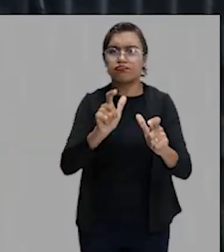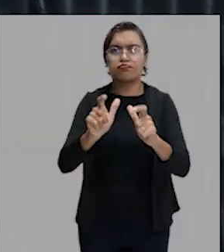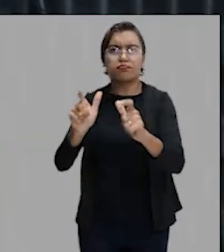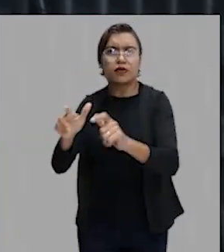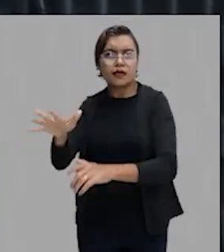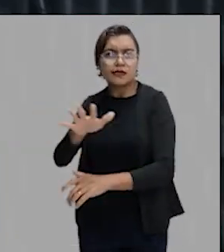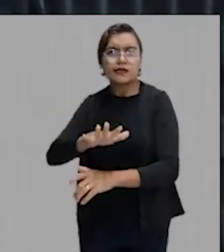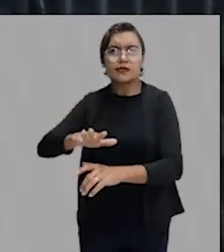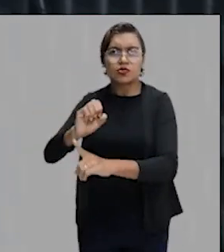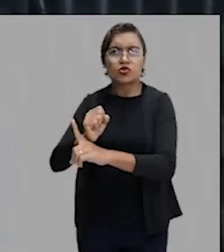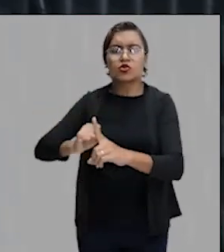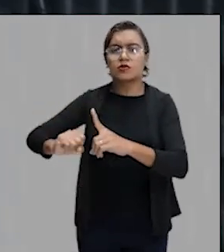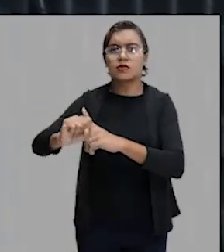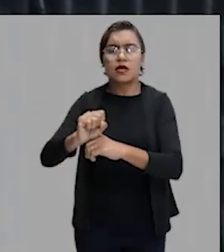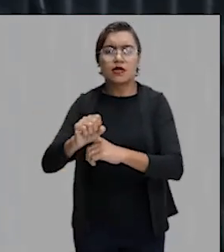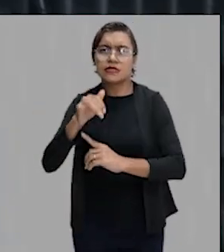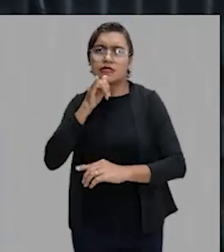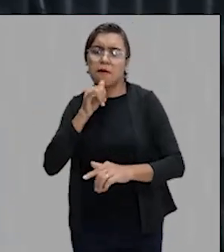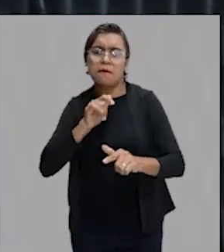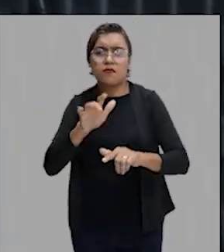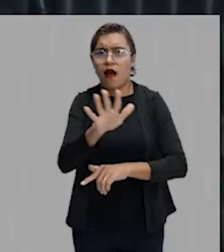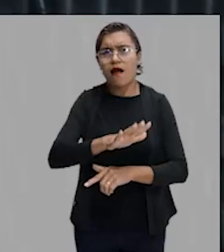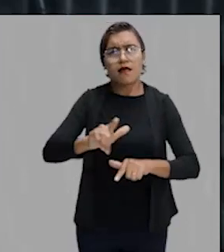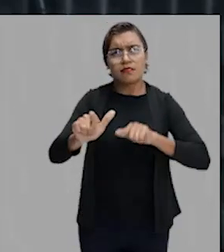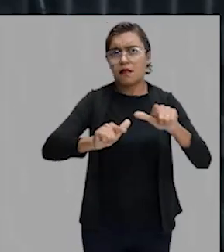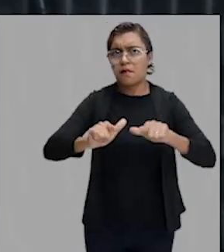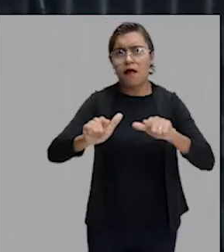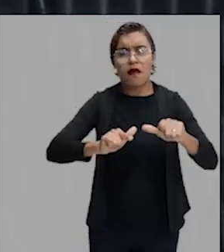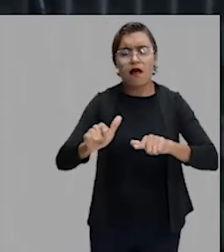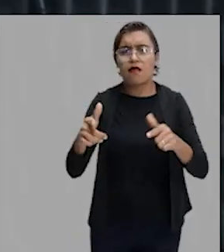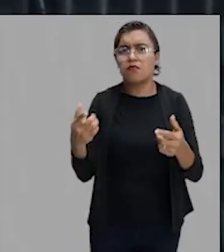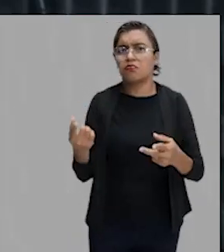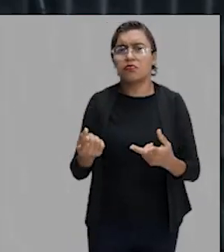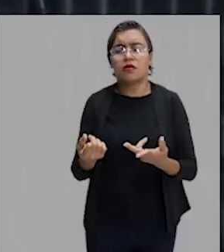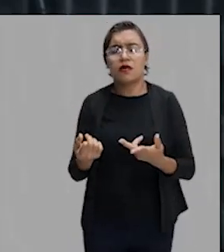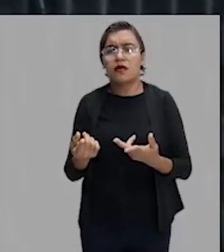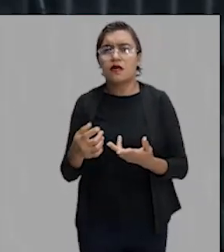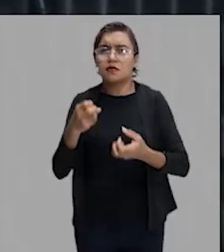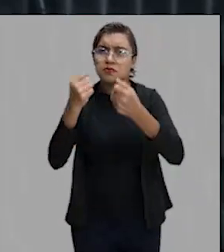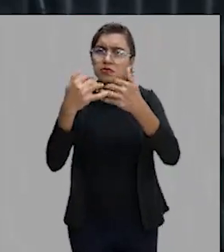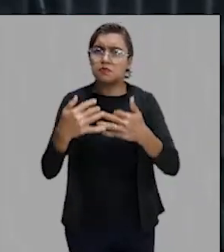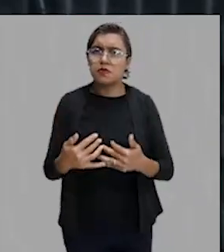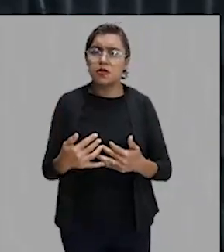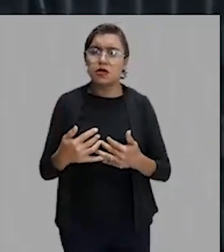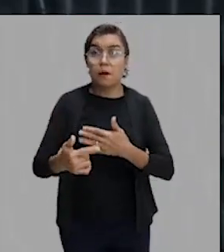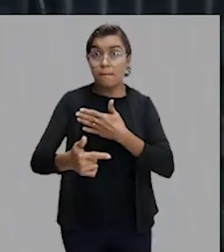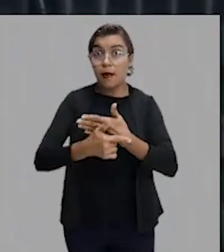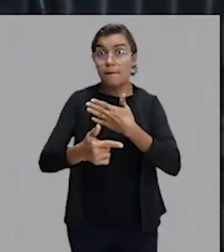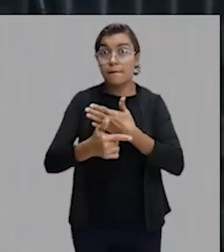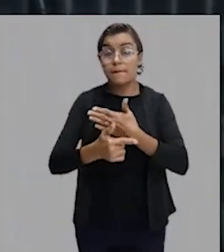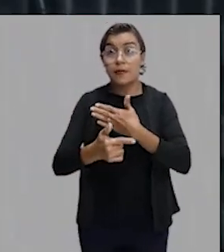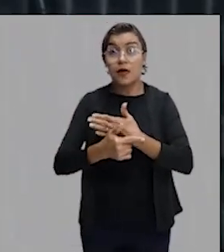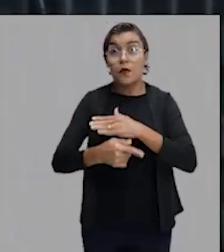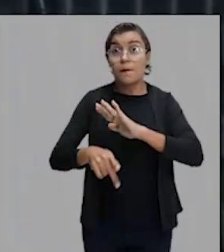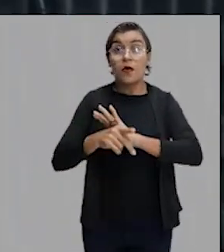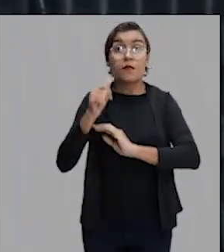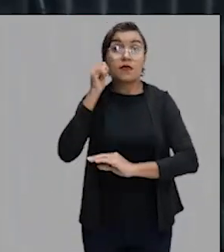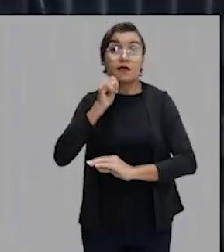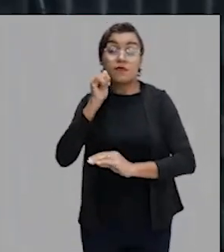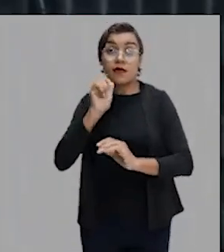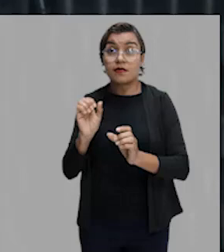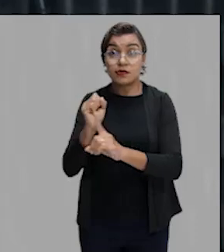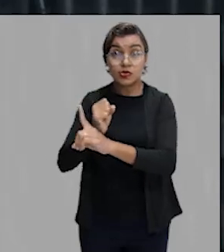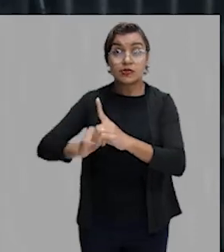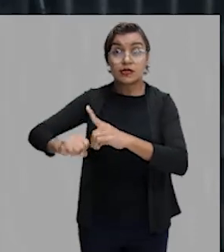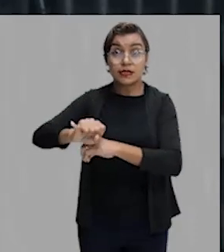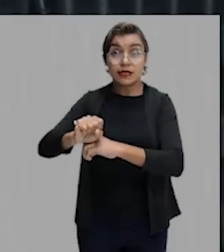da vida pública, no mercado de trabalho, por exemplo, né? Vai discutir essa questão do papel e do espaço feminino, beleza?